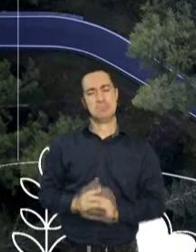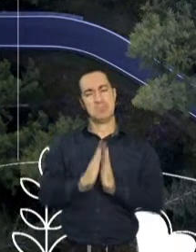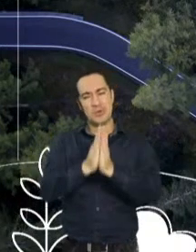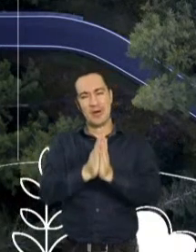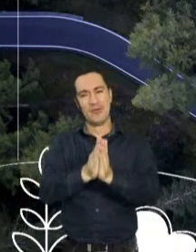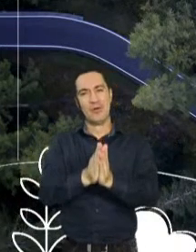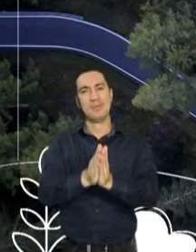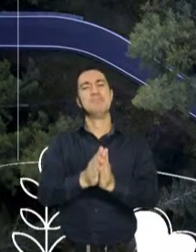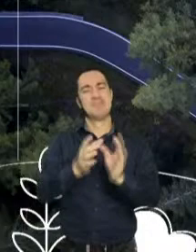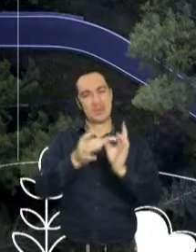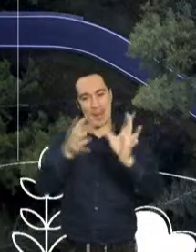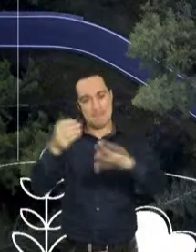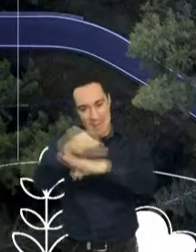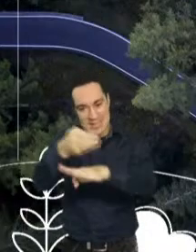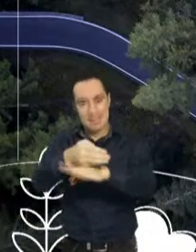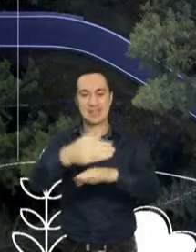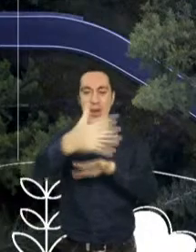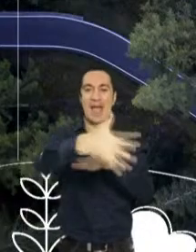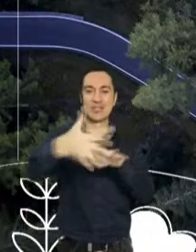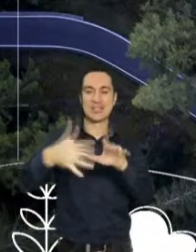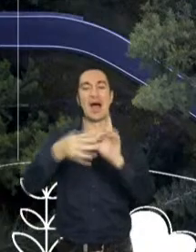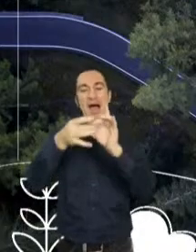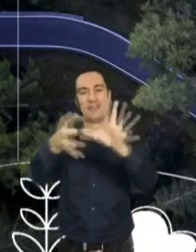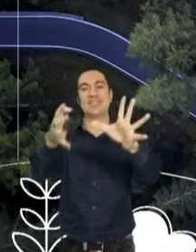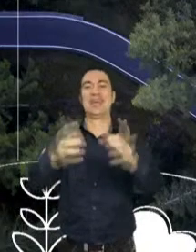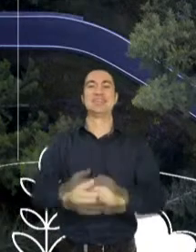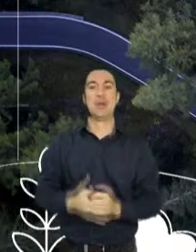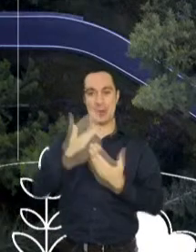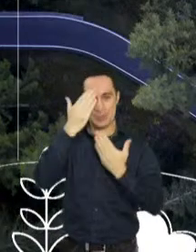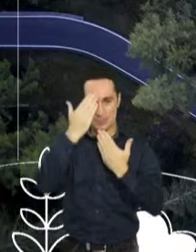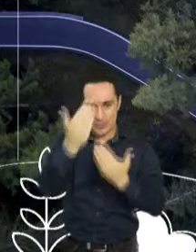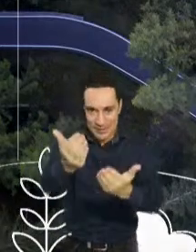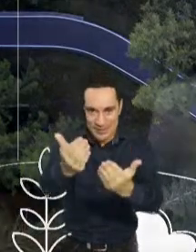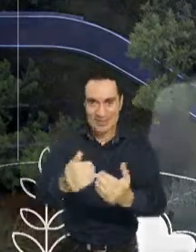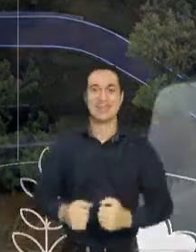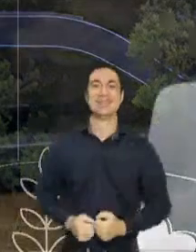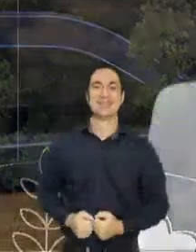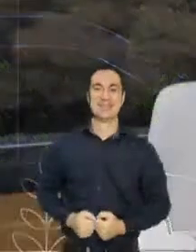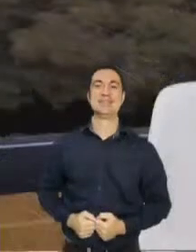favor, conto com a sua participação efetiva também. Então, muito obrigado.